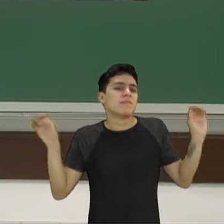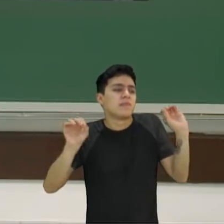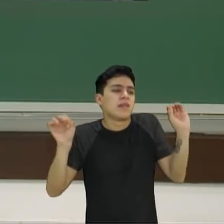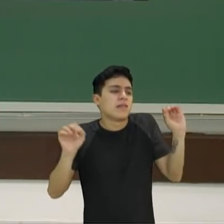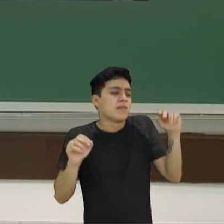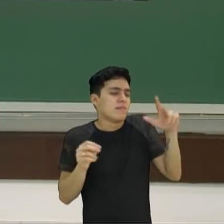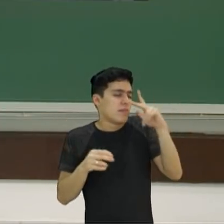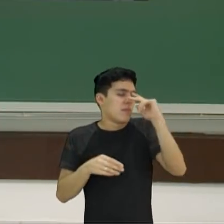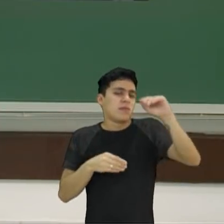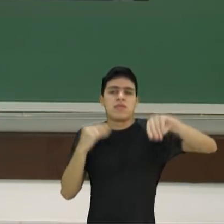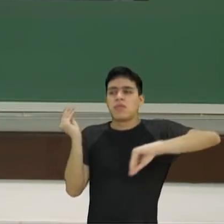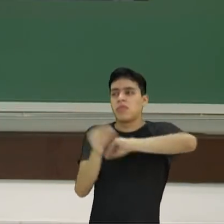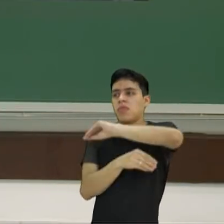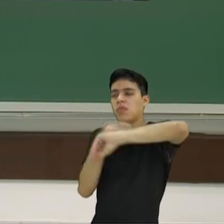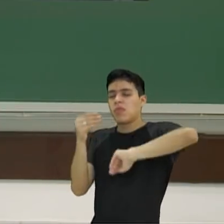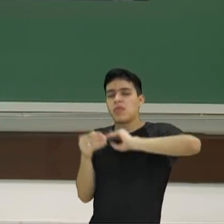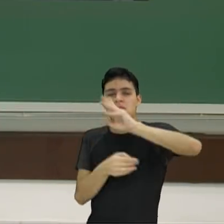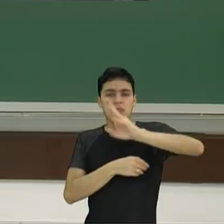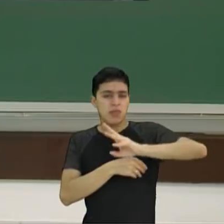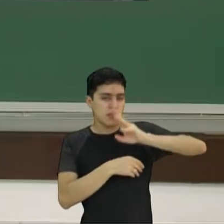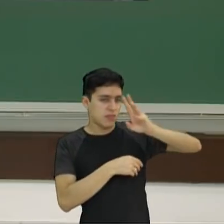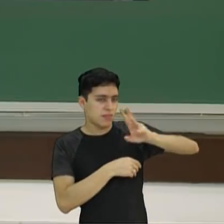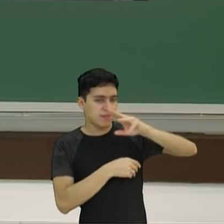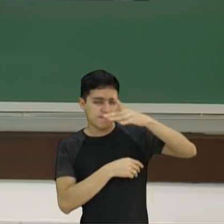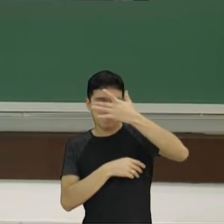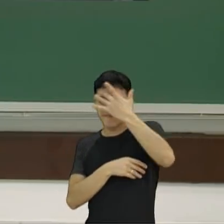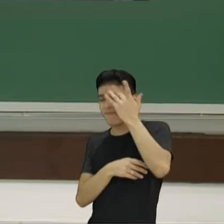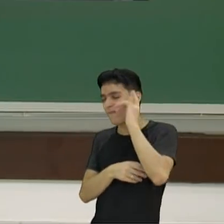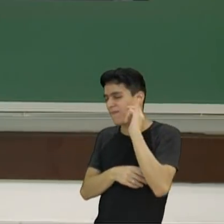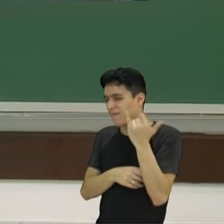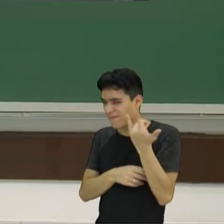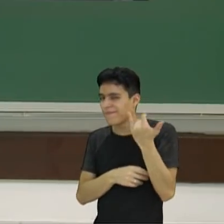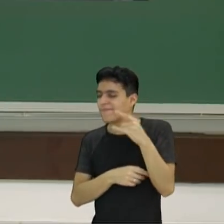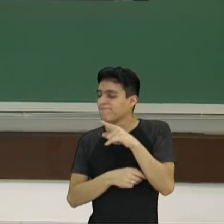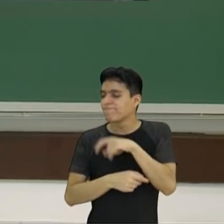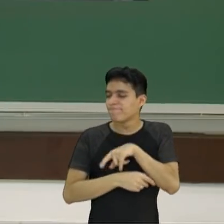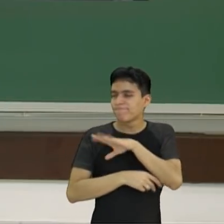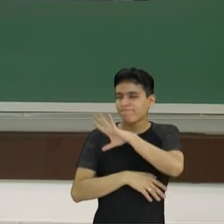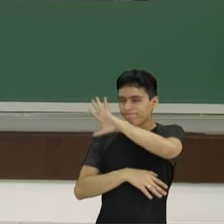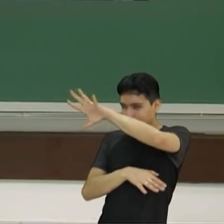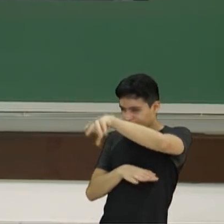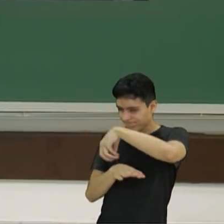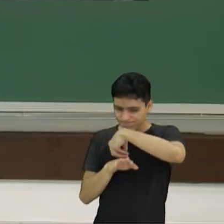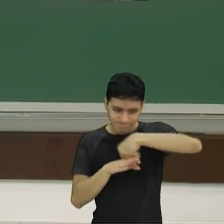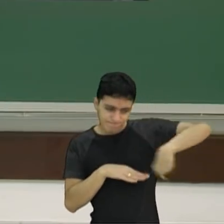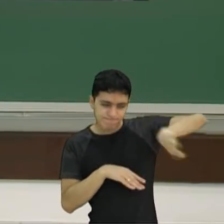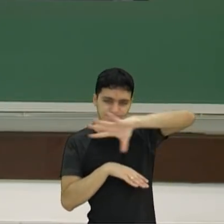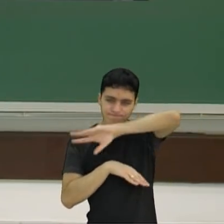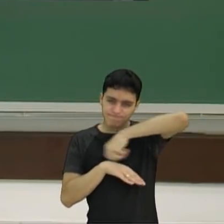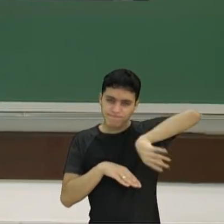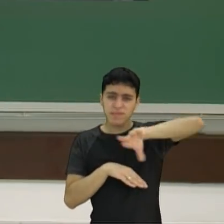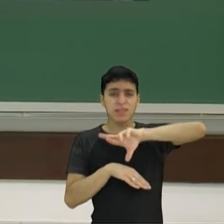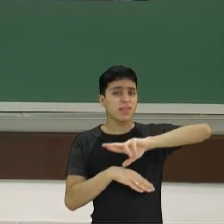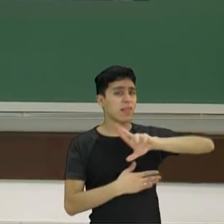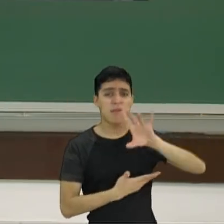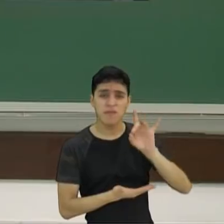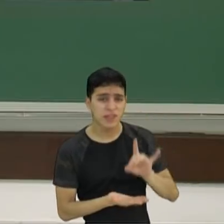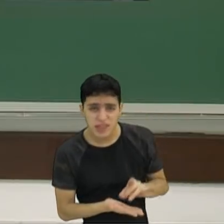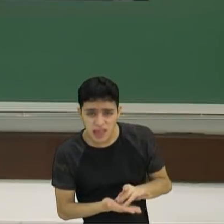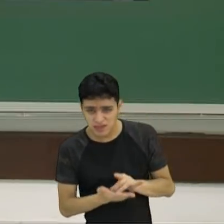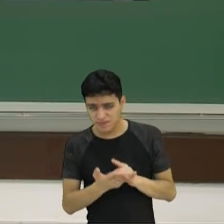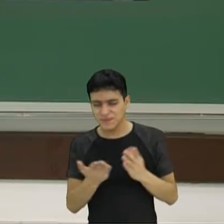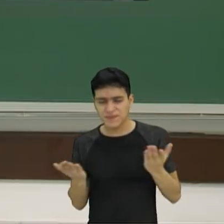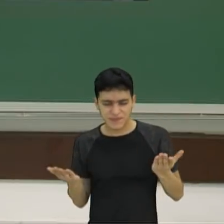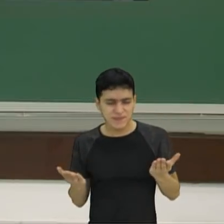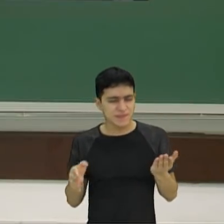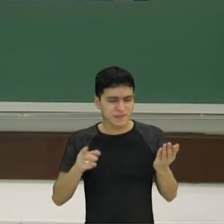acontece aí. Muita gente se aproveita da situação e transmite informações que não são verdadeiras. Você já